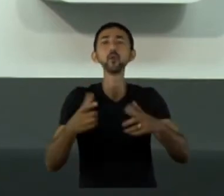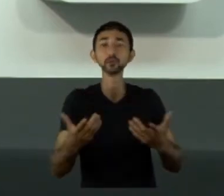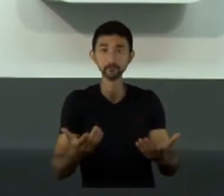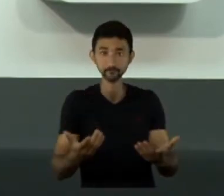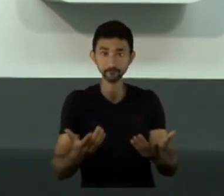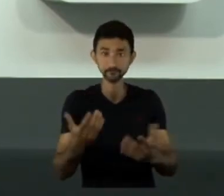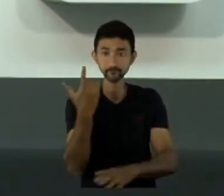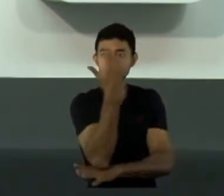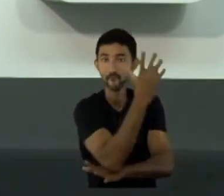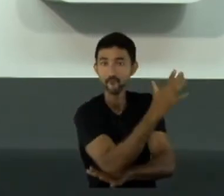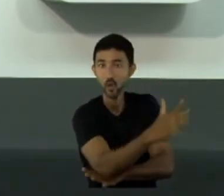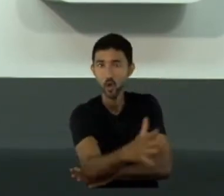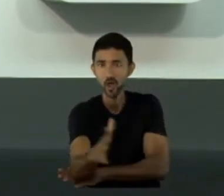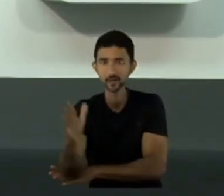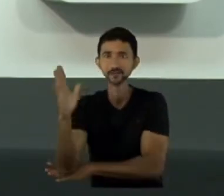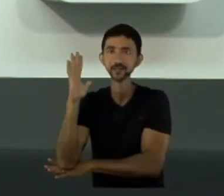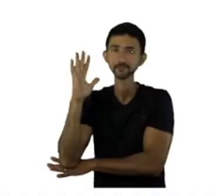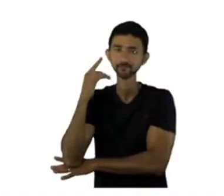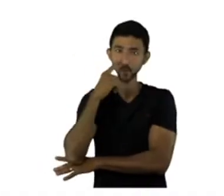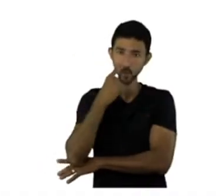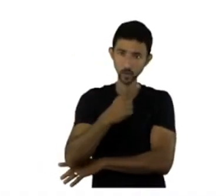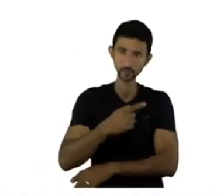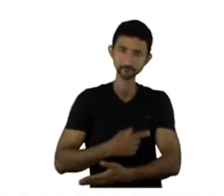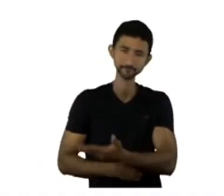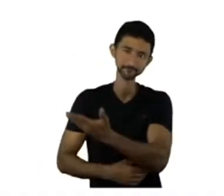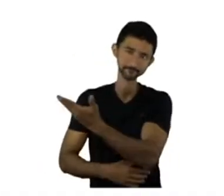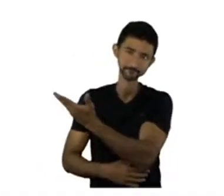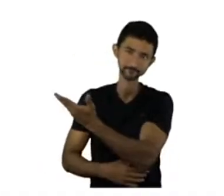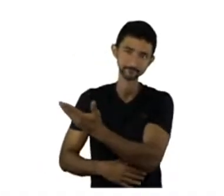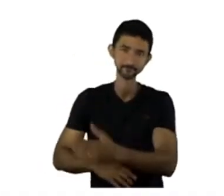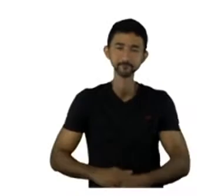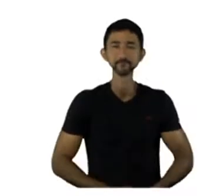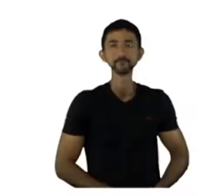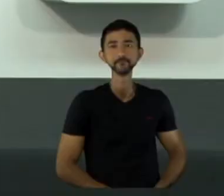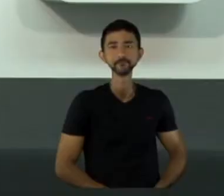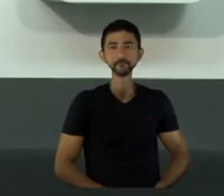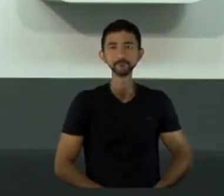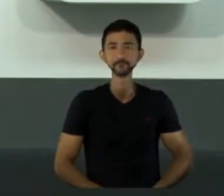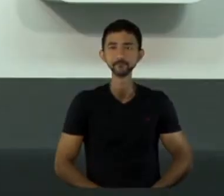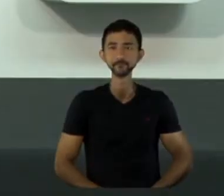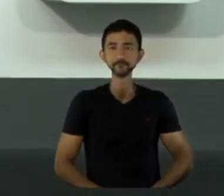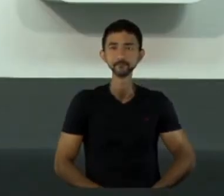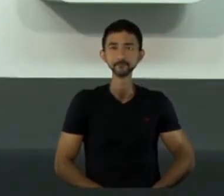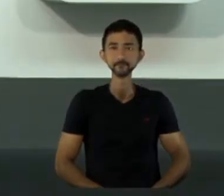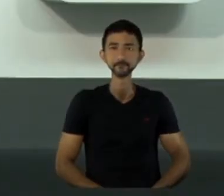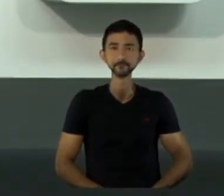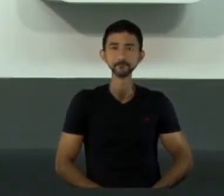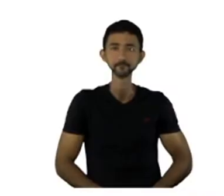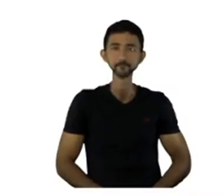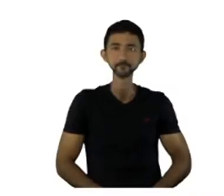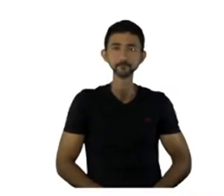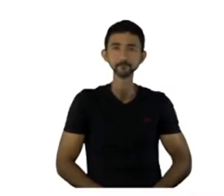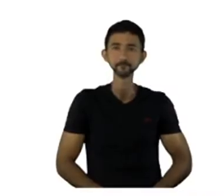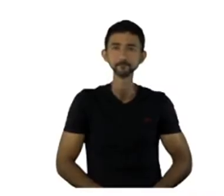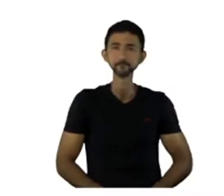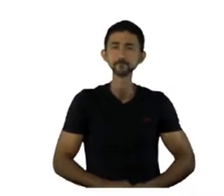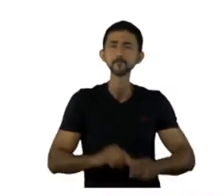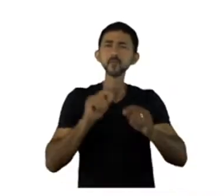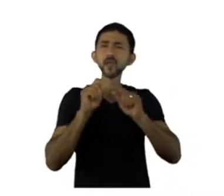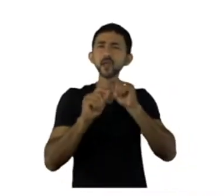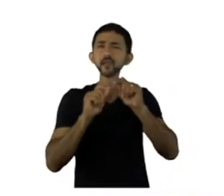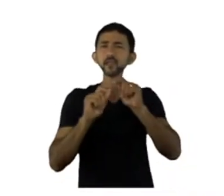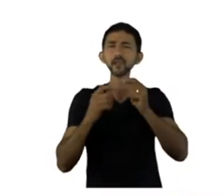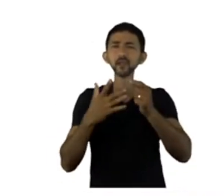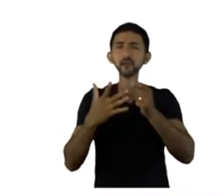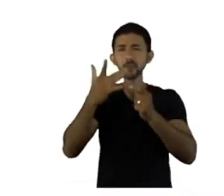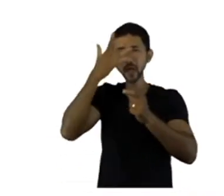floresta. Então, coloque lá, em uma floresta. Vamos para a segunda questão. Quem é